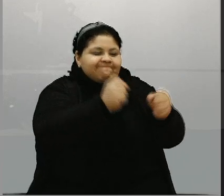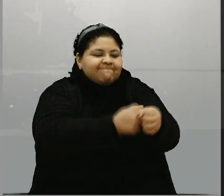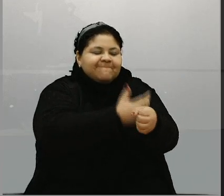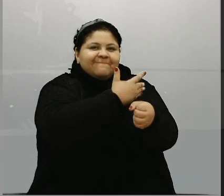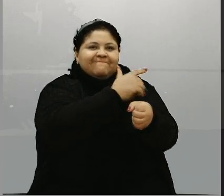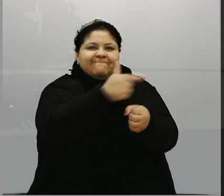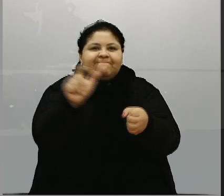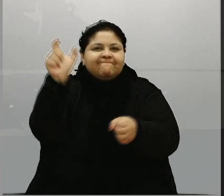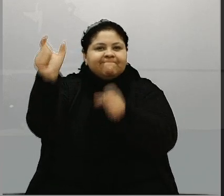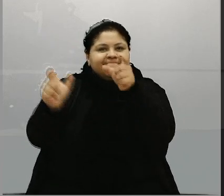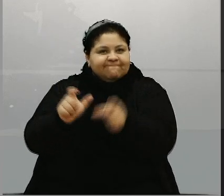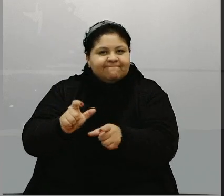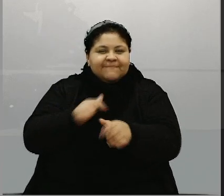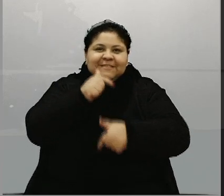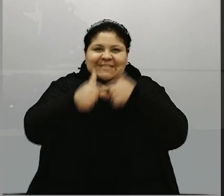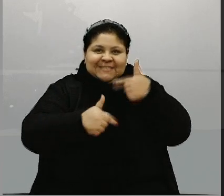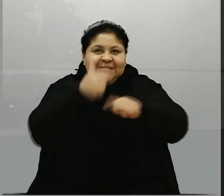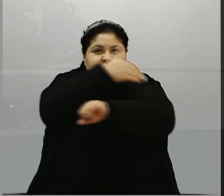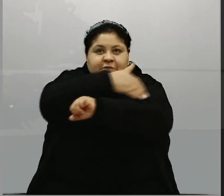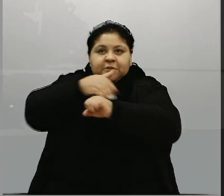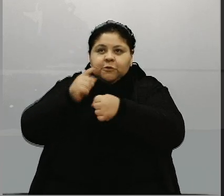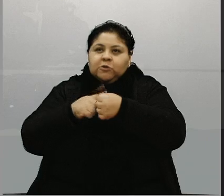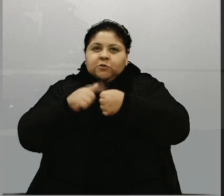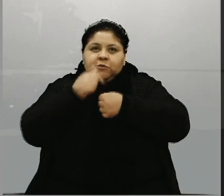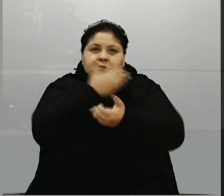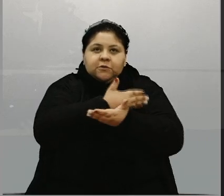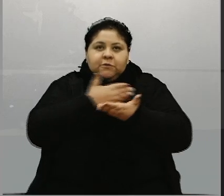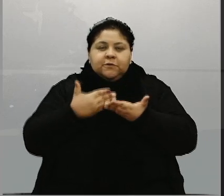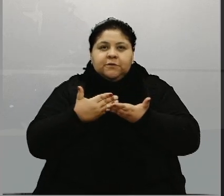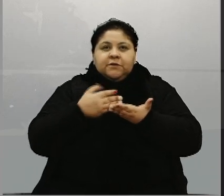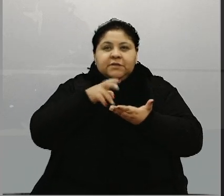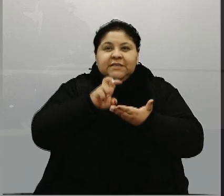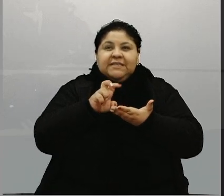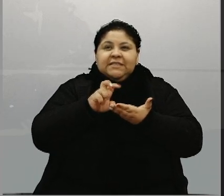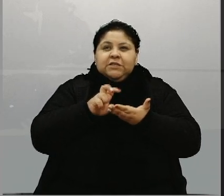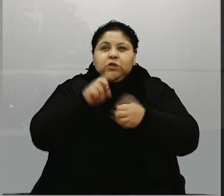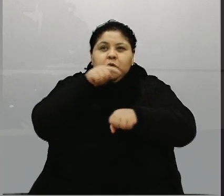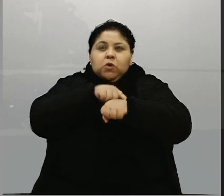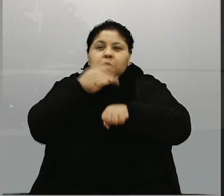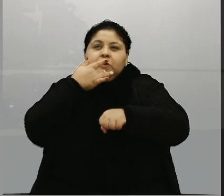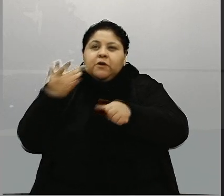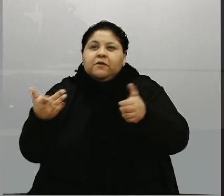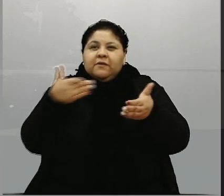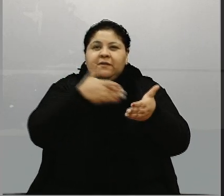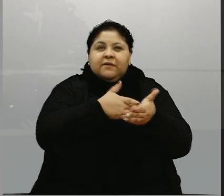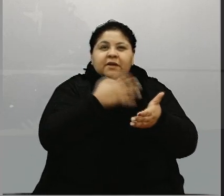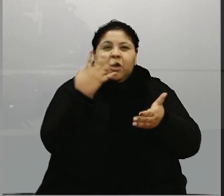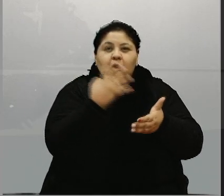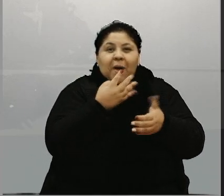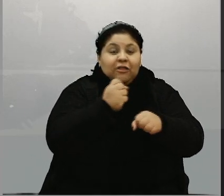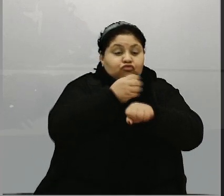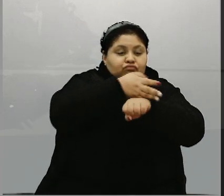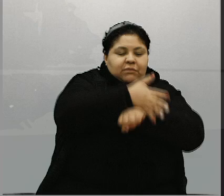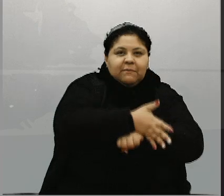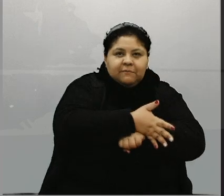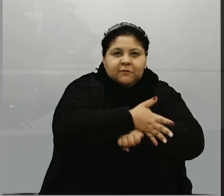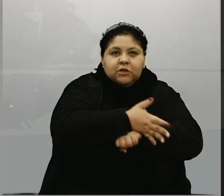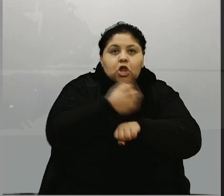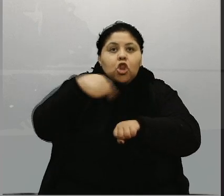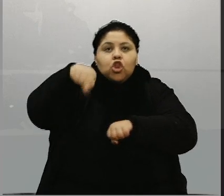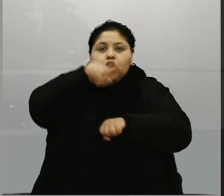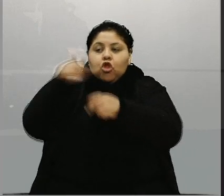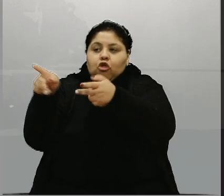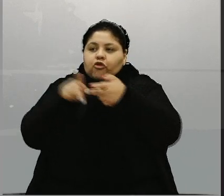trabalho nós realizamos nas ruas da nossa cidade, começamos por volta de umas 5 da tarde e vamos até umas 4 da manhã, onde nós